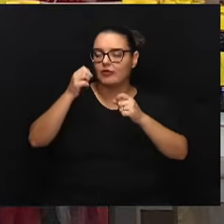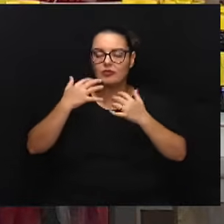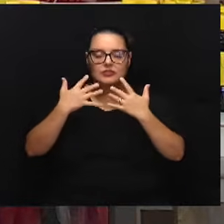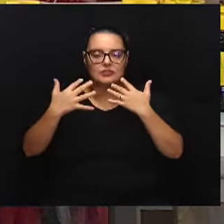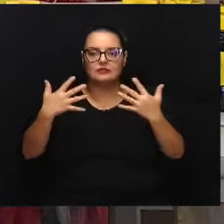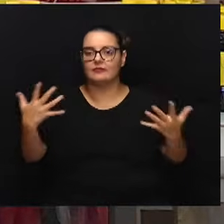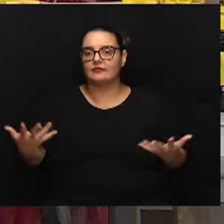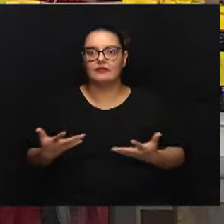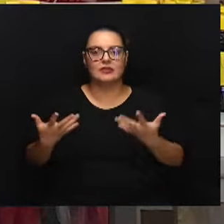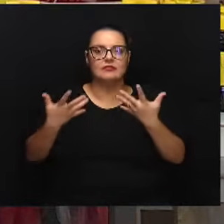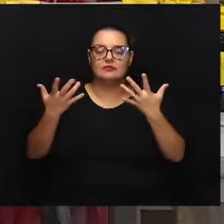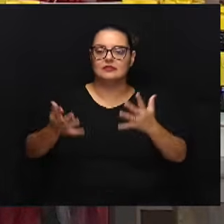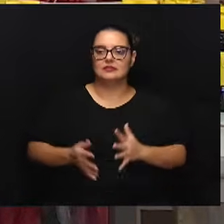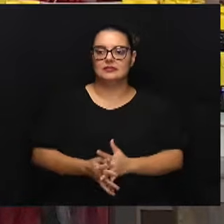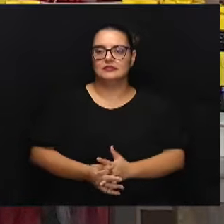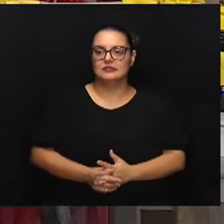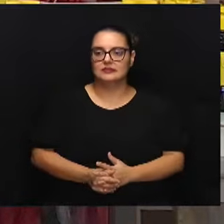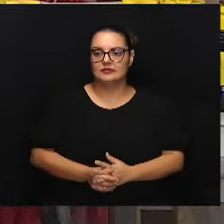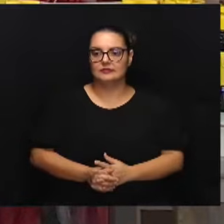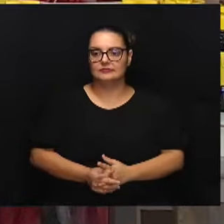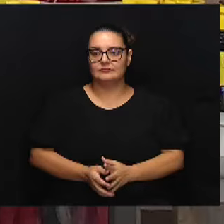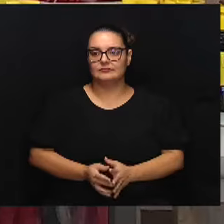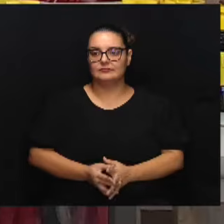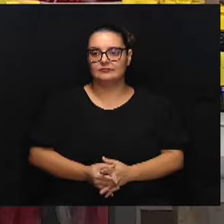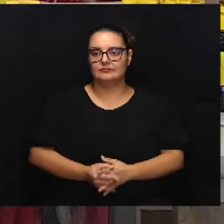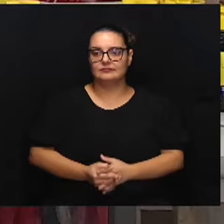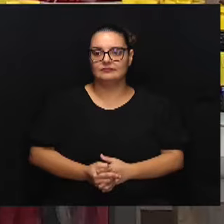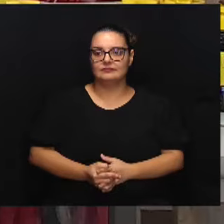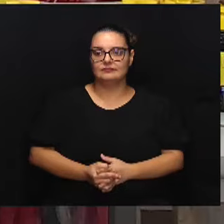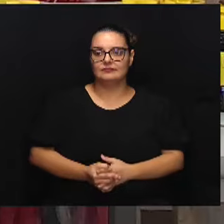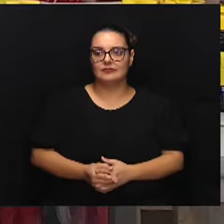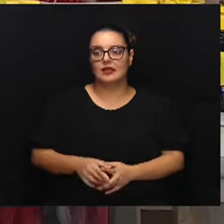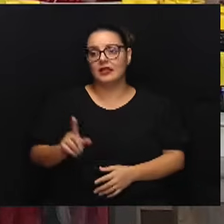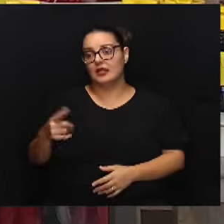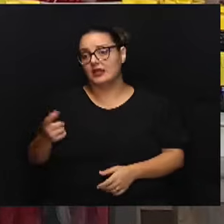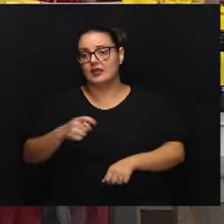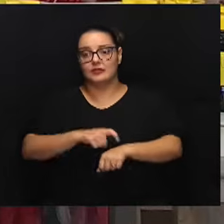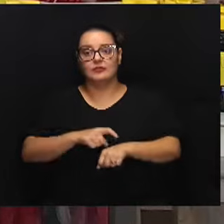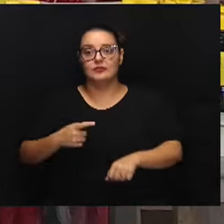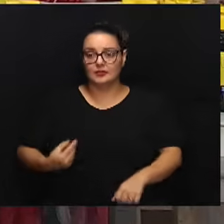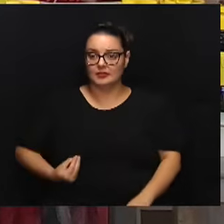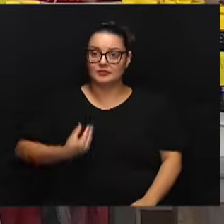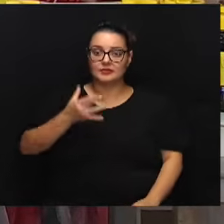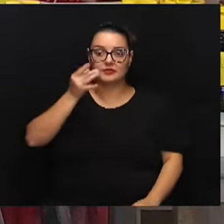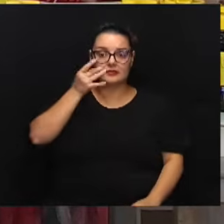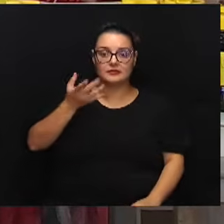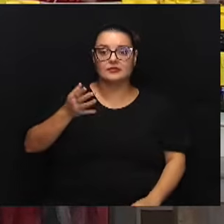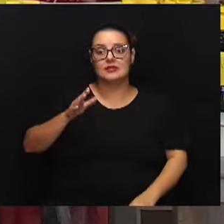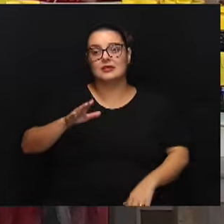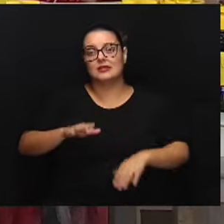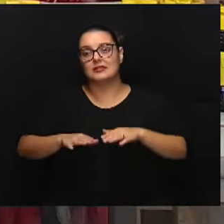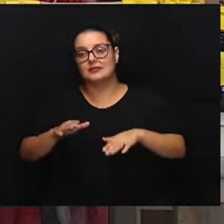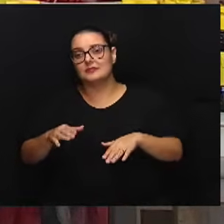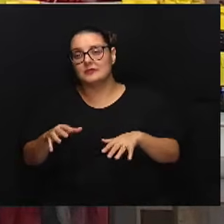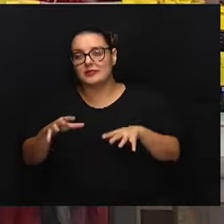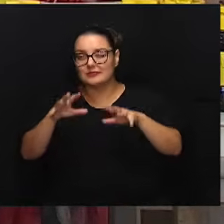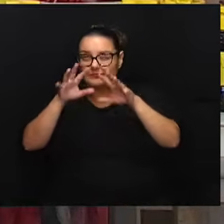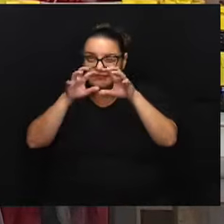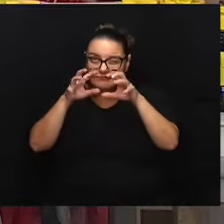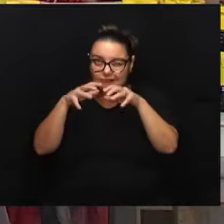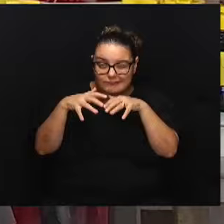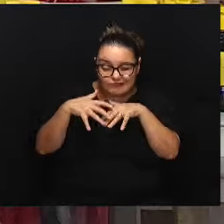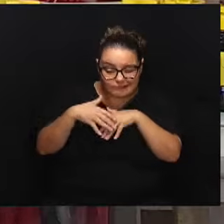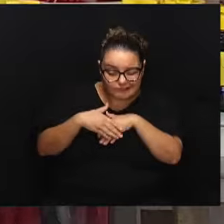sabe? Mas vai muito também da fase que eu estou. Às vezes você está num momento meio nublado, né? Então